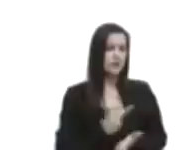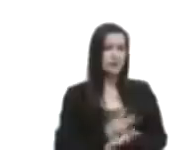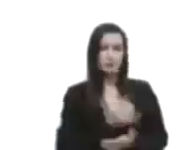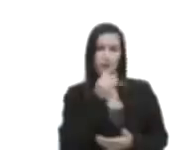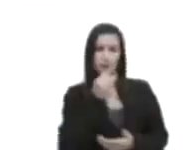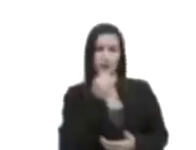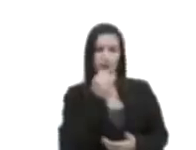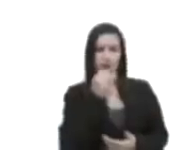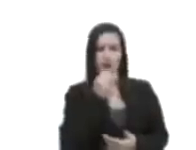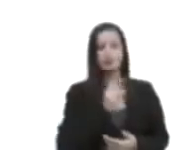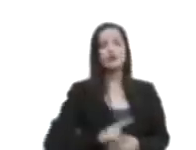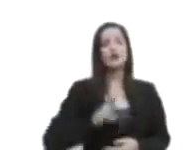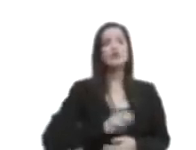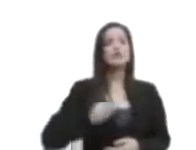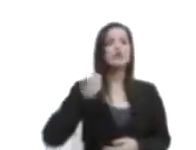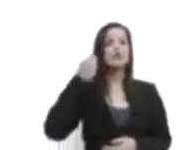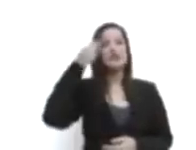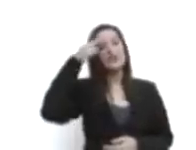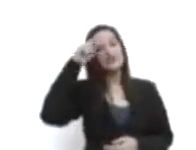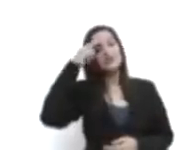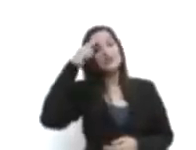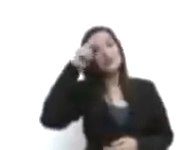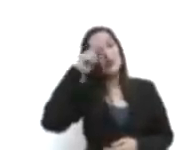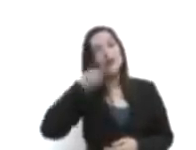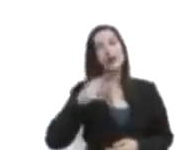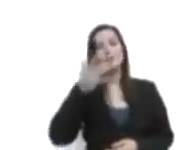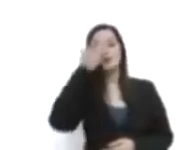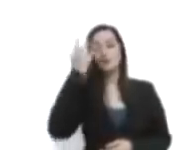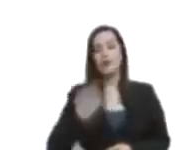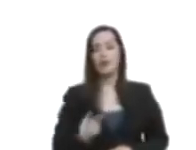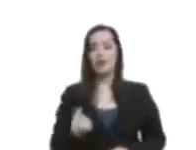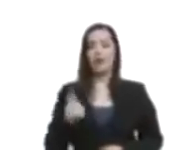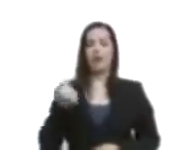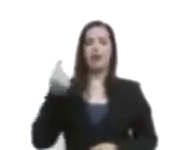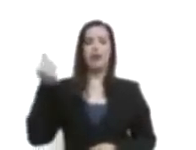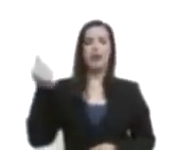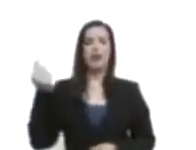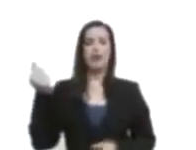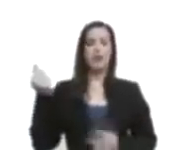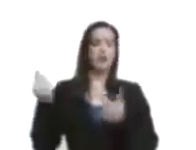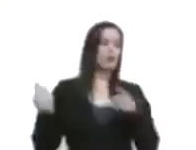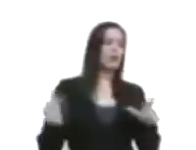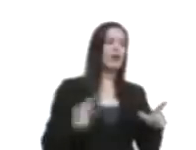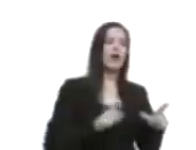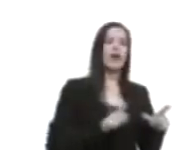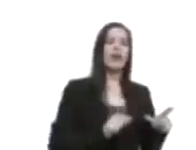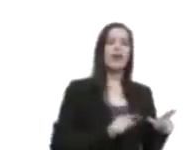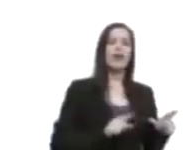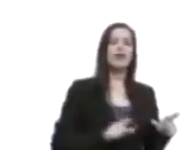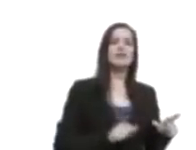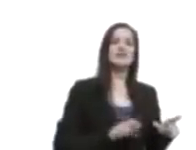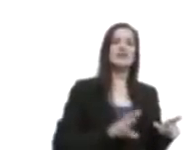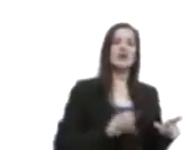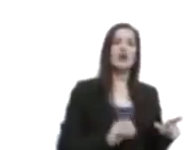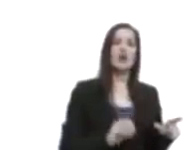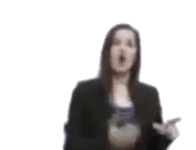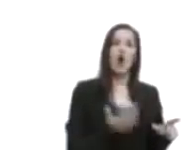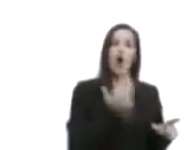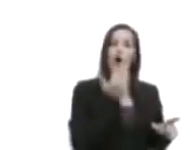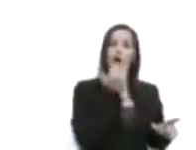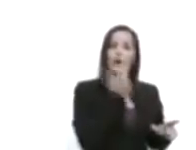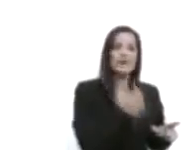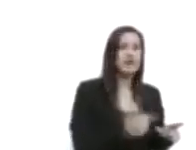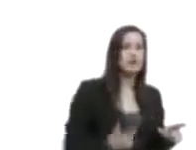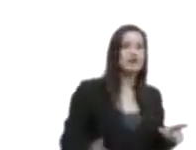do rico e do Lázaro, o mendigo. É aquele que é faminto,